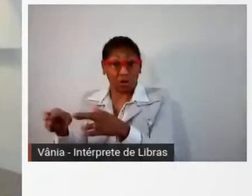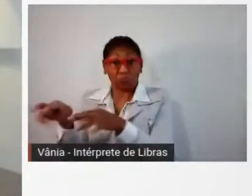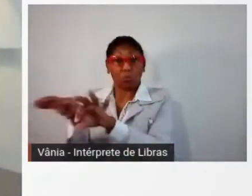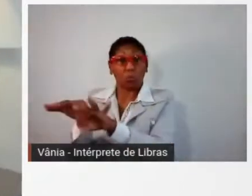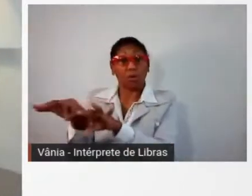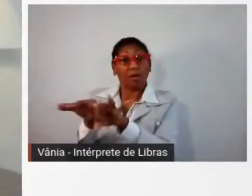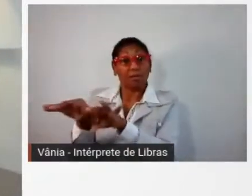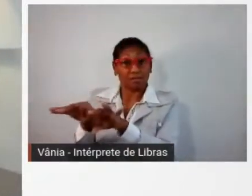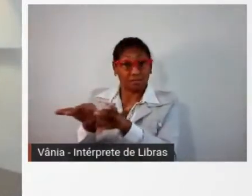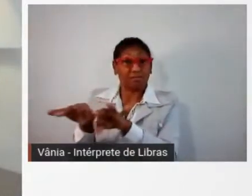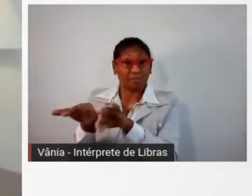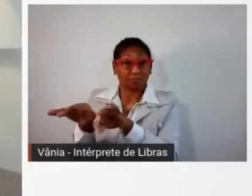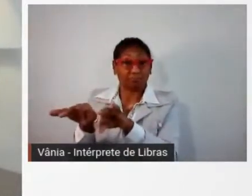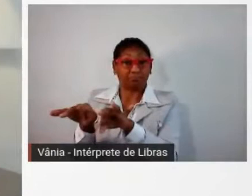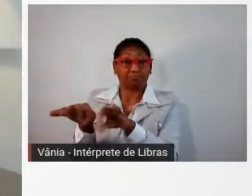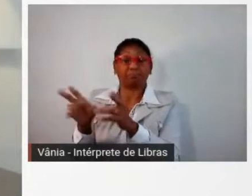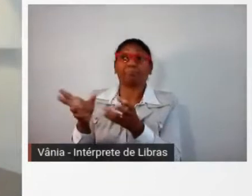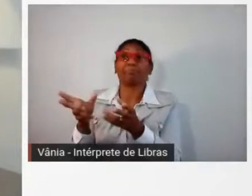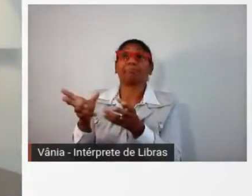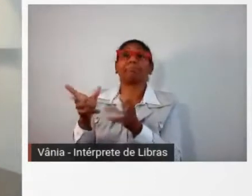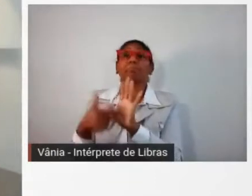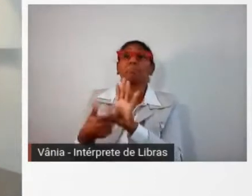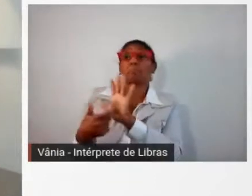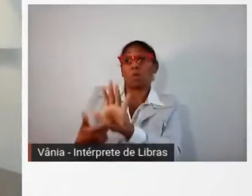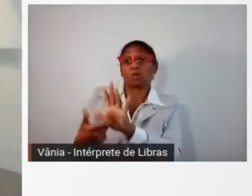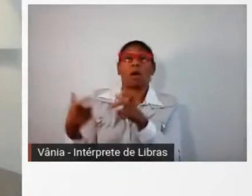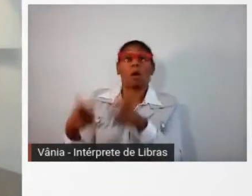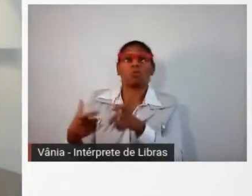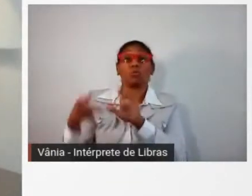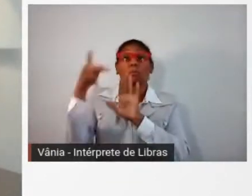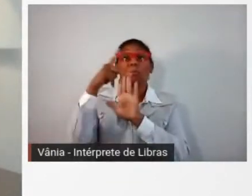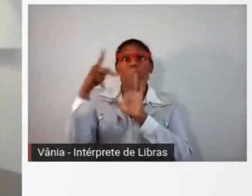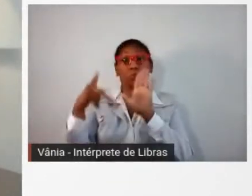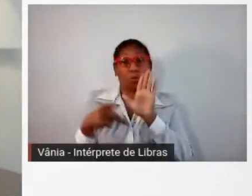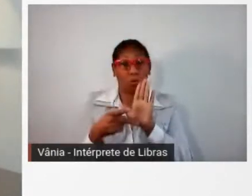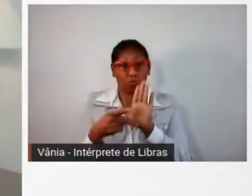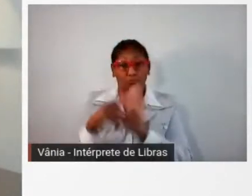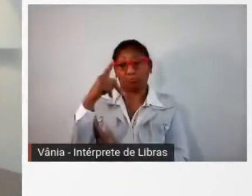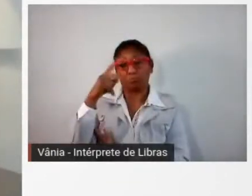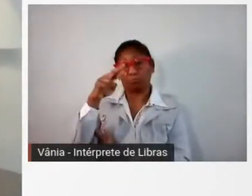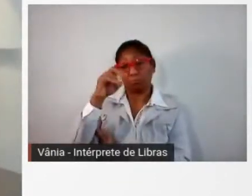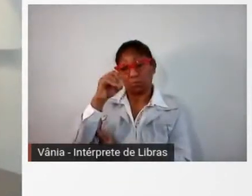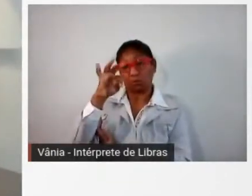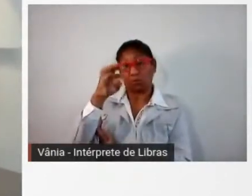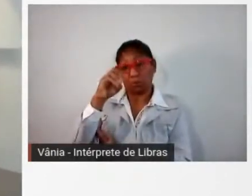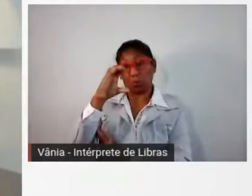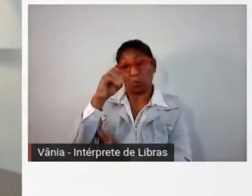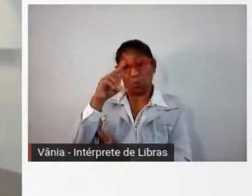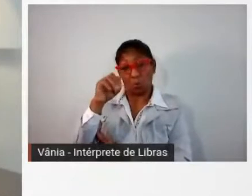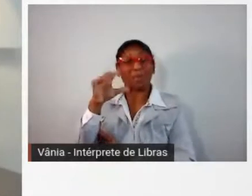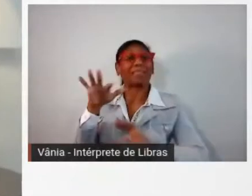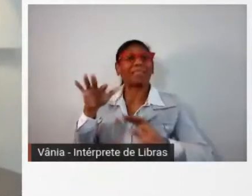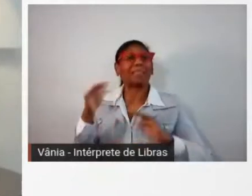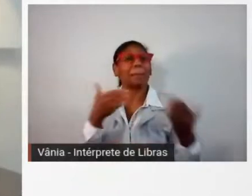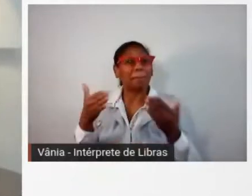comitê científico regional, estabeleça os seus próprios protocolos de acordo com a realidade econômica